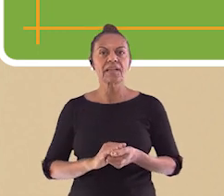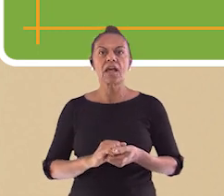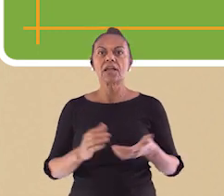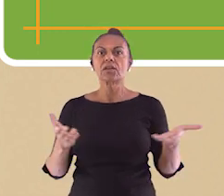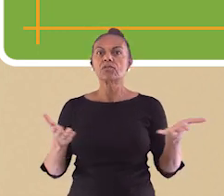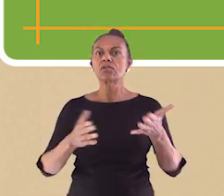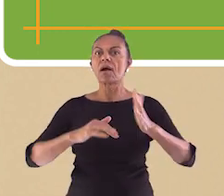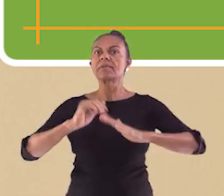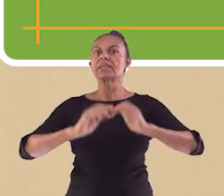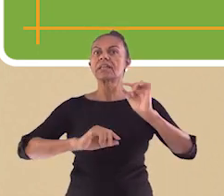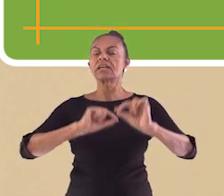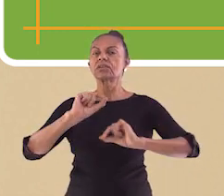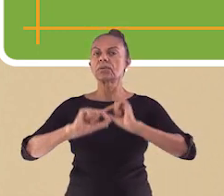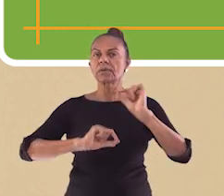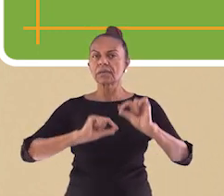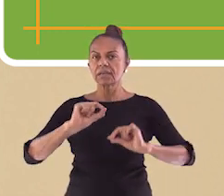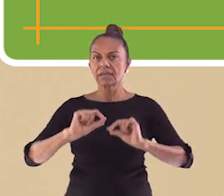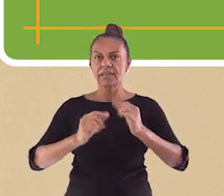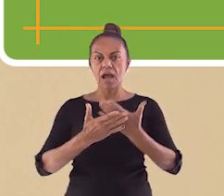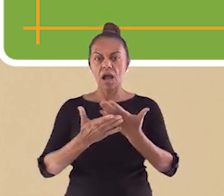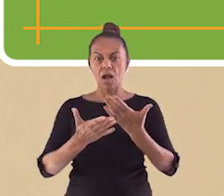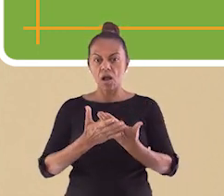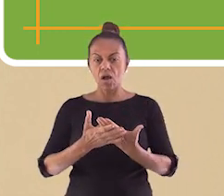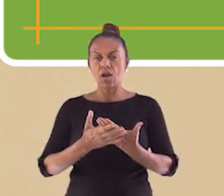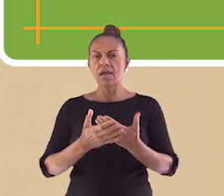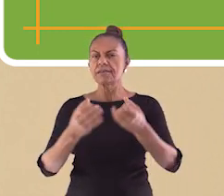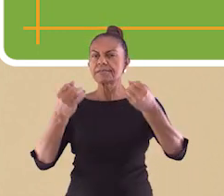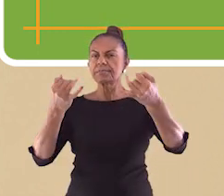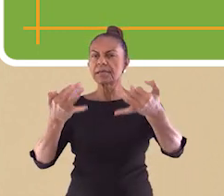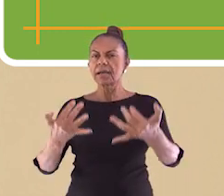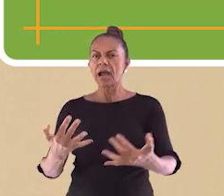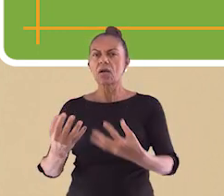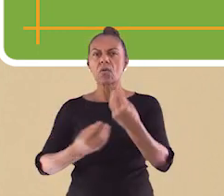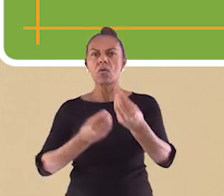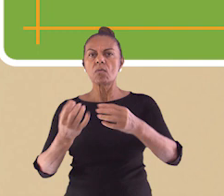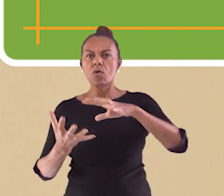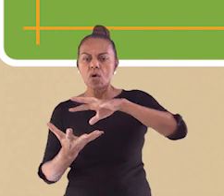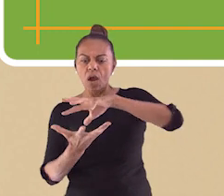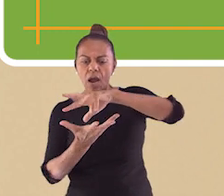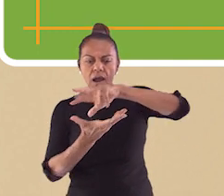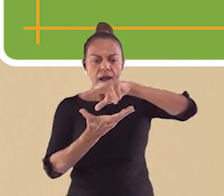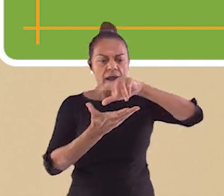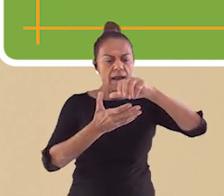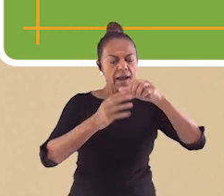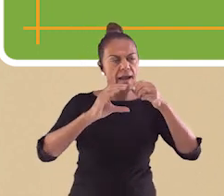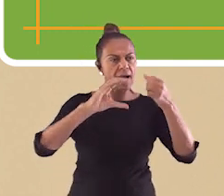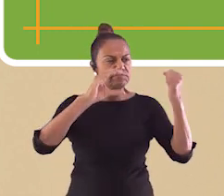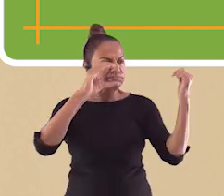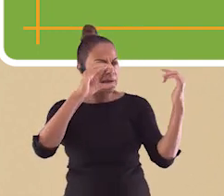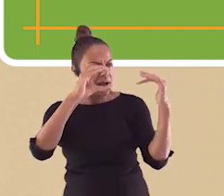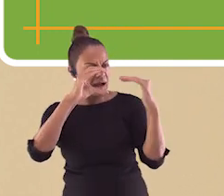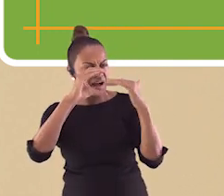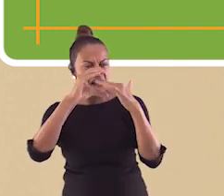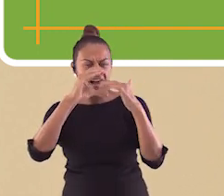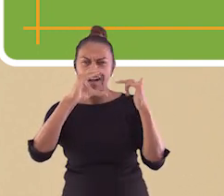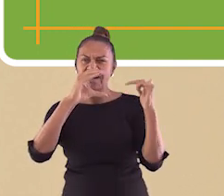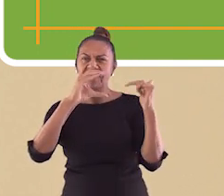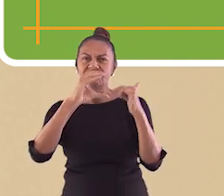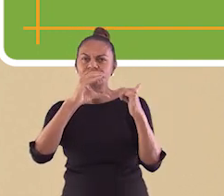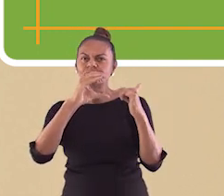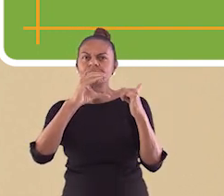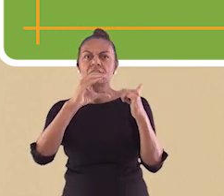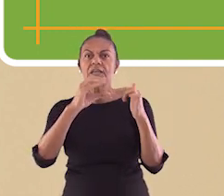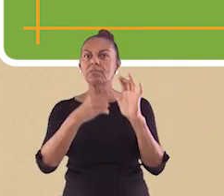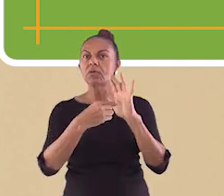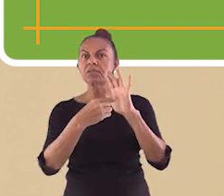é justificar a importância da camada de ozônio para a vida na Terra, identificando os fatores que